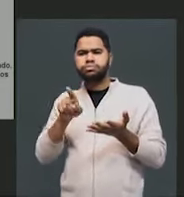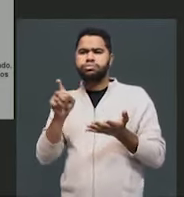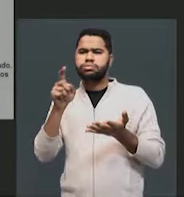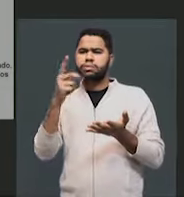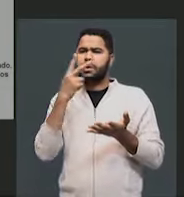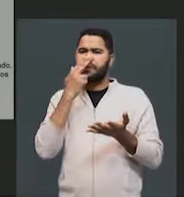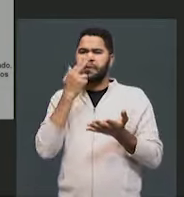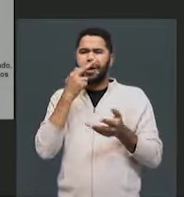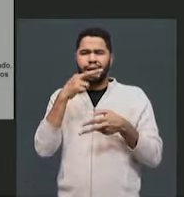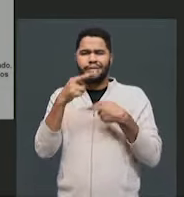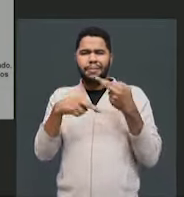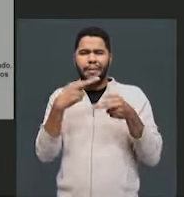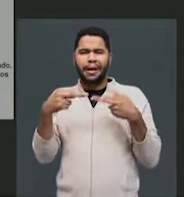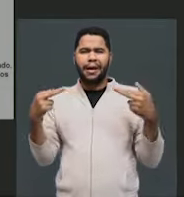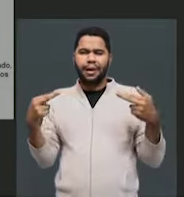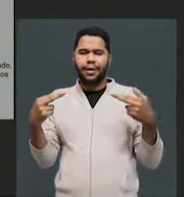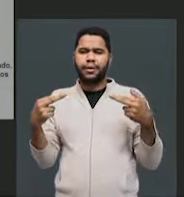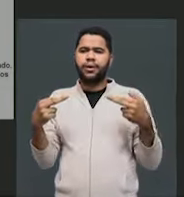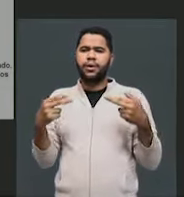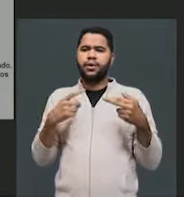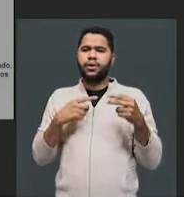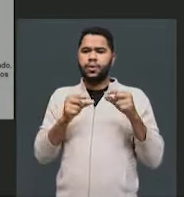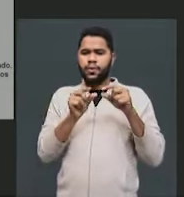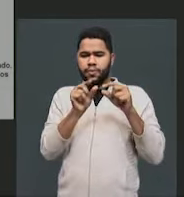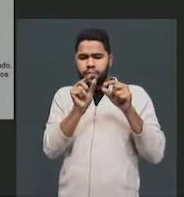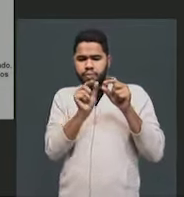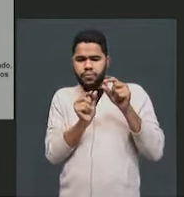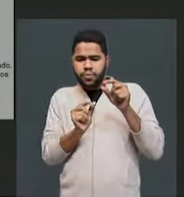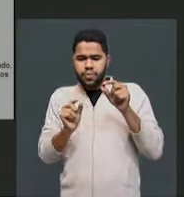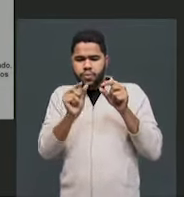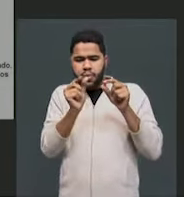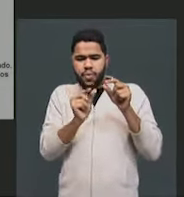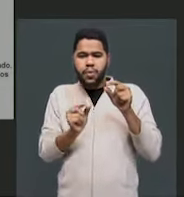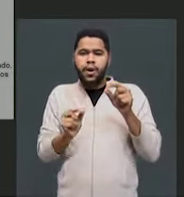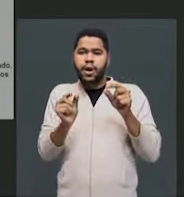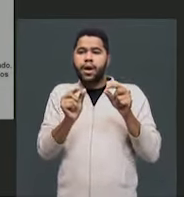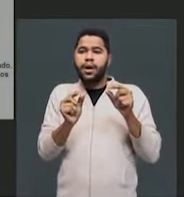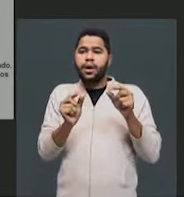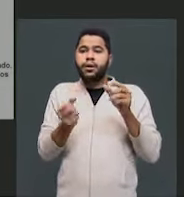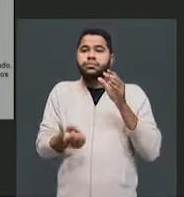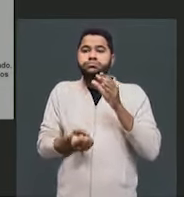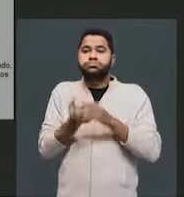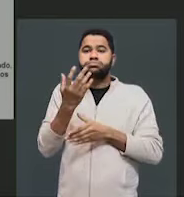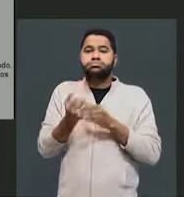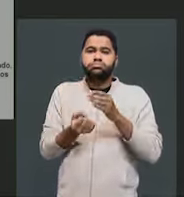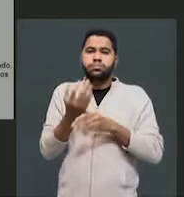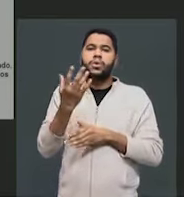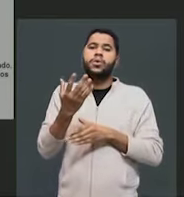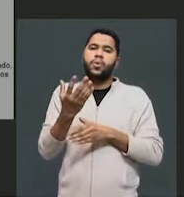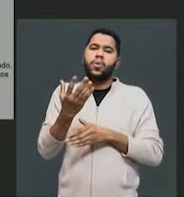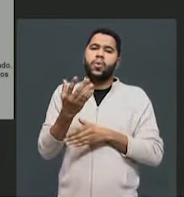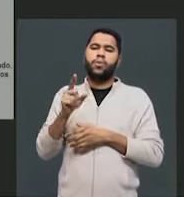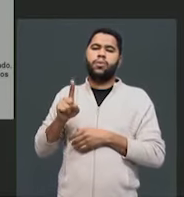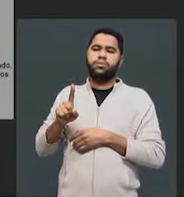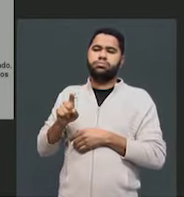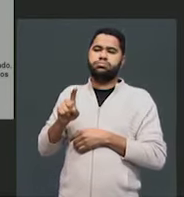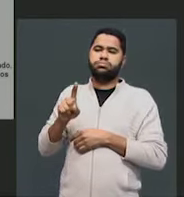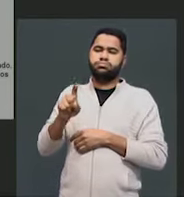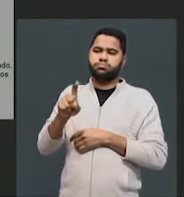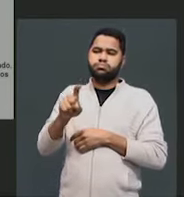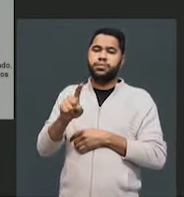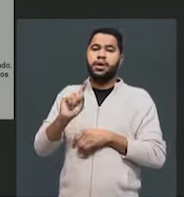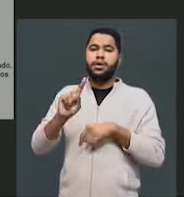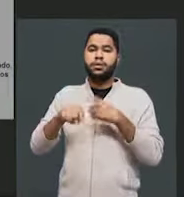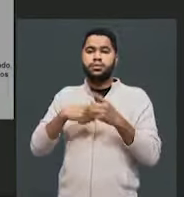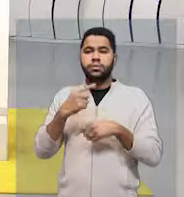um macarrãozinho aqui, ó, um monte de túbulos, são os túbulos seminíferos, e aqui vai produzir o espermatozoide, tá? Tá certo? E depois